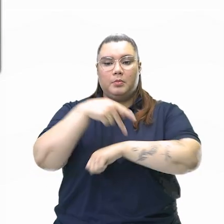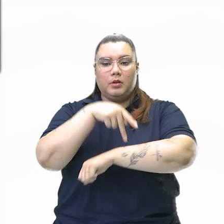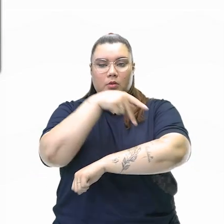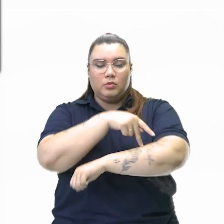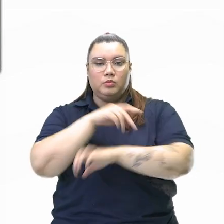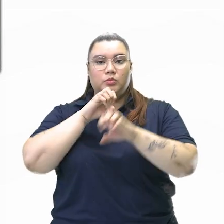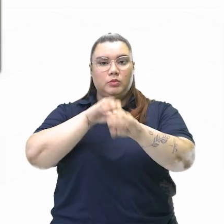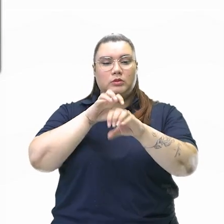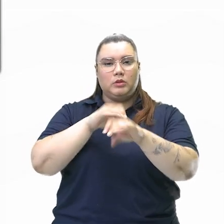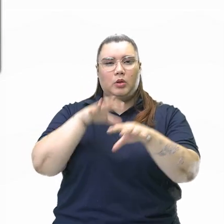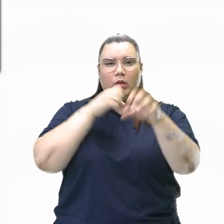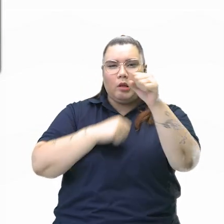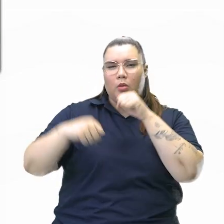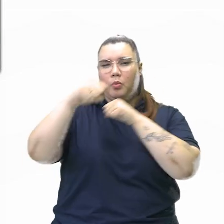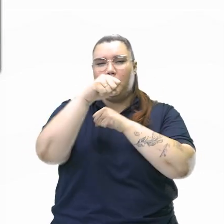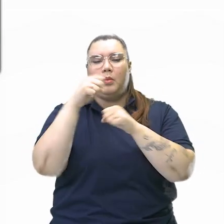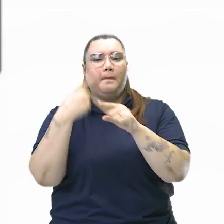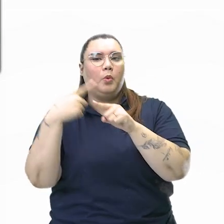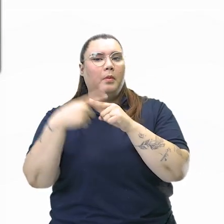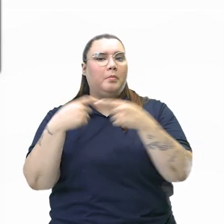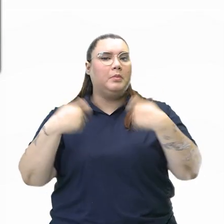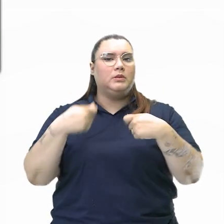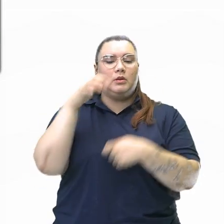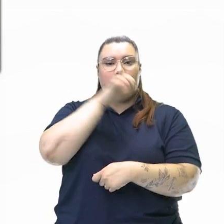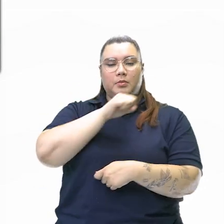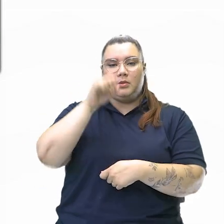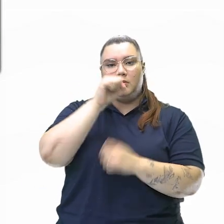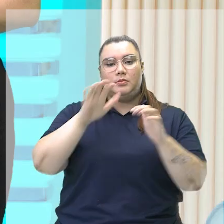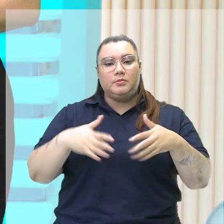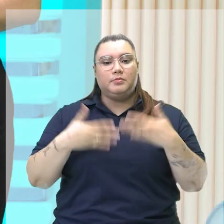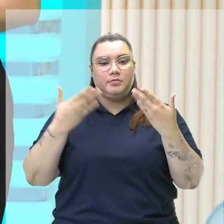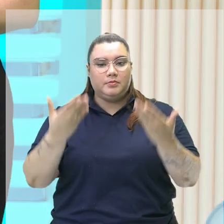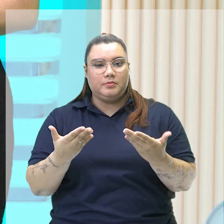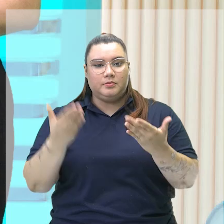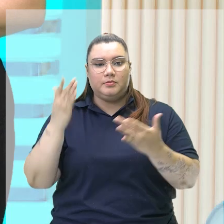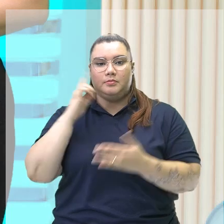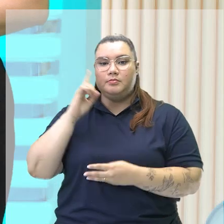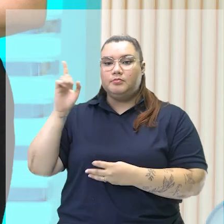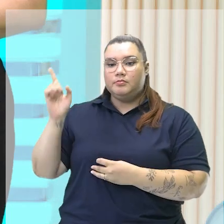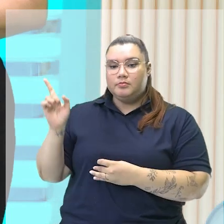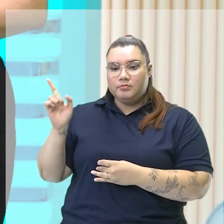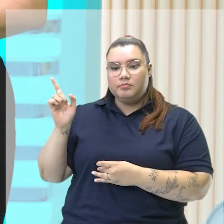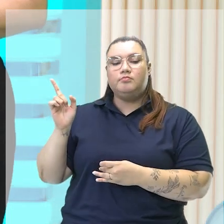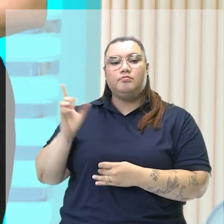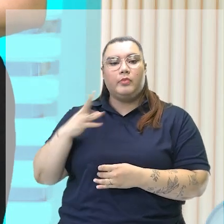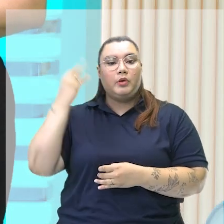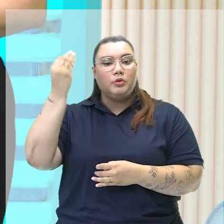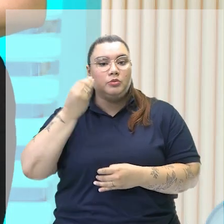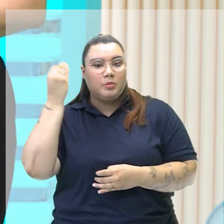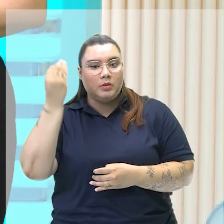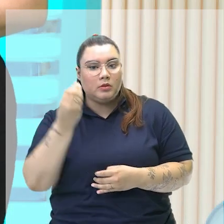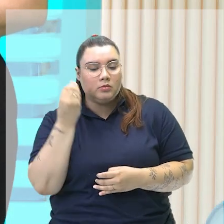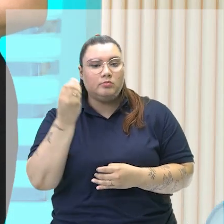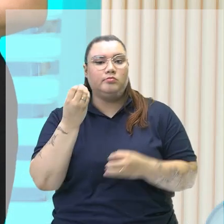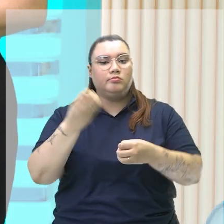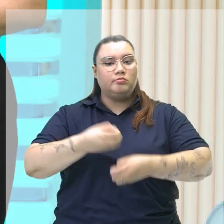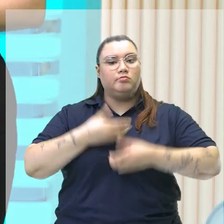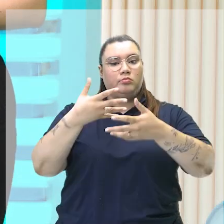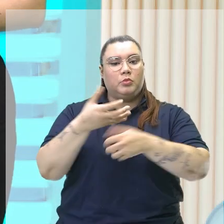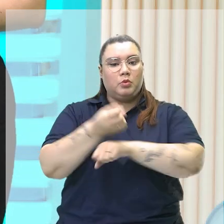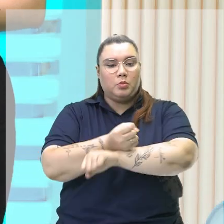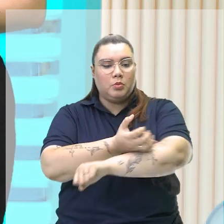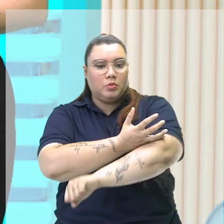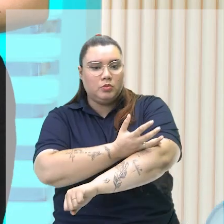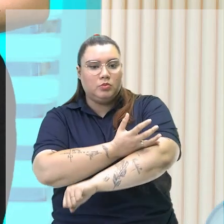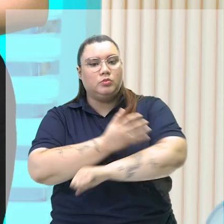ensino das lutas, o porquê que a gente deve aprender as lutas. Observem, a gente vai poder aí experimentar e expressar emoções